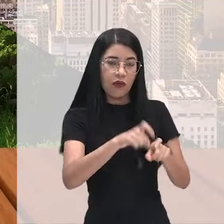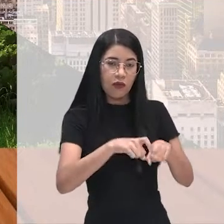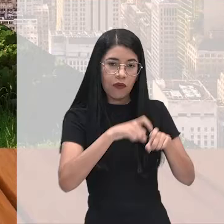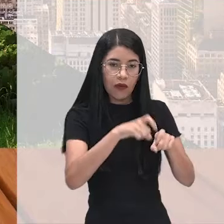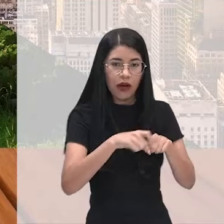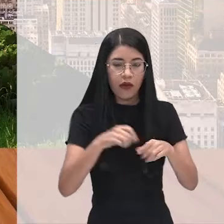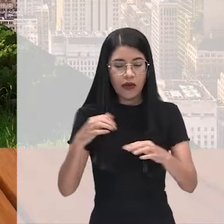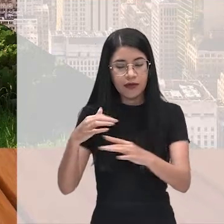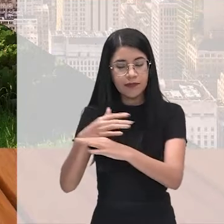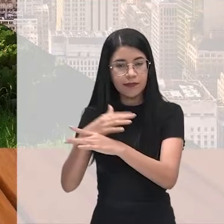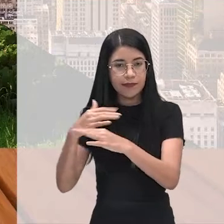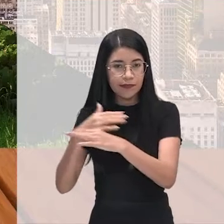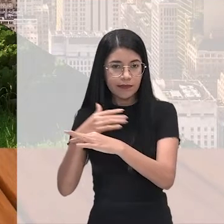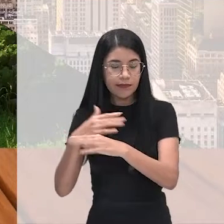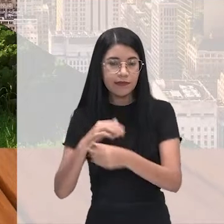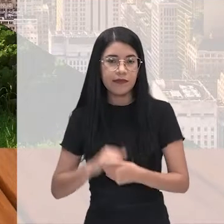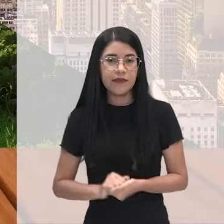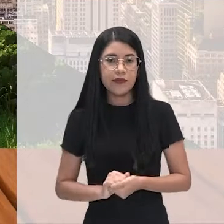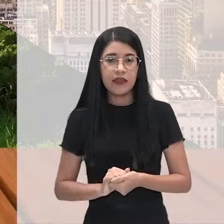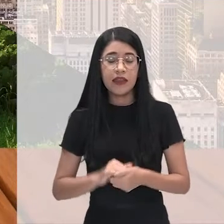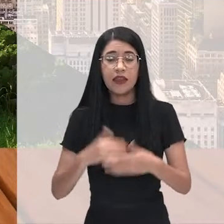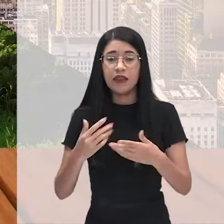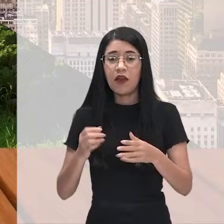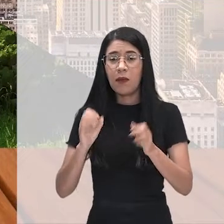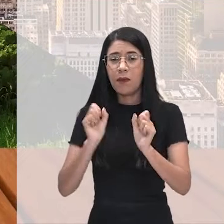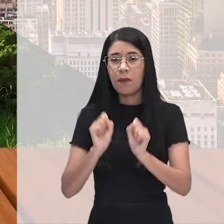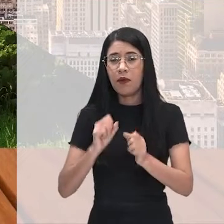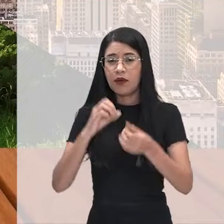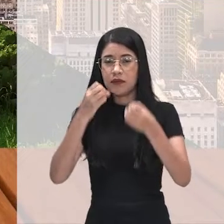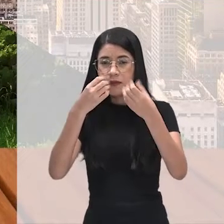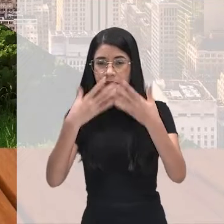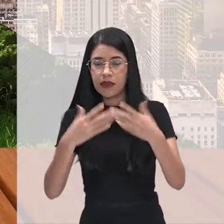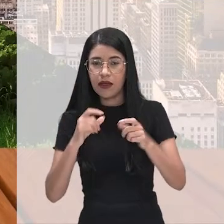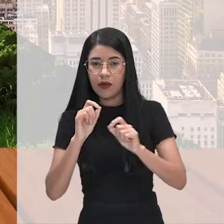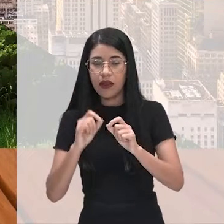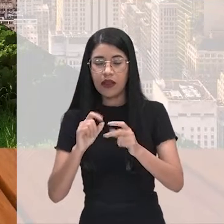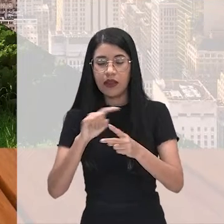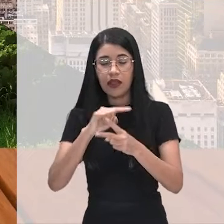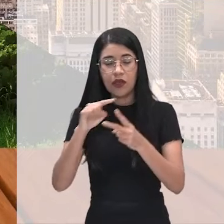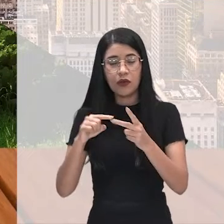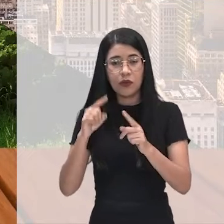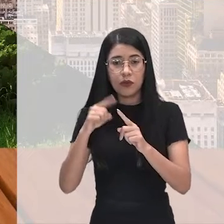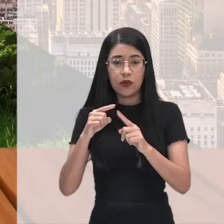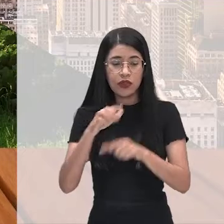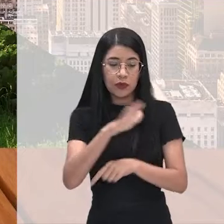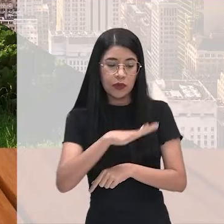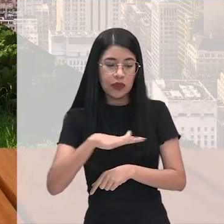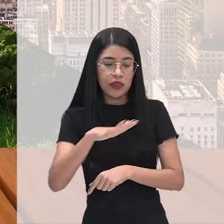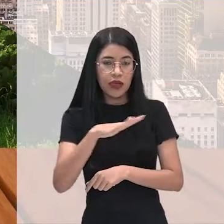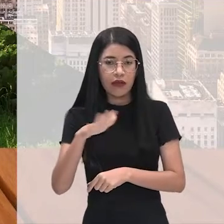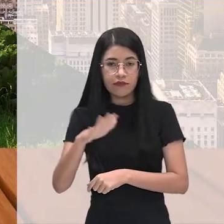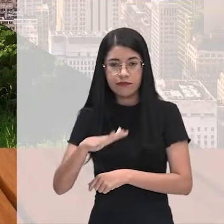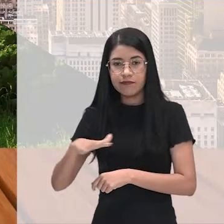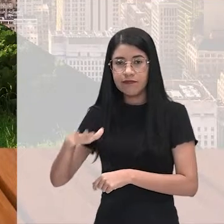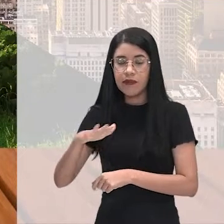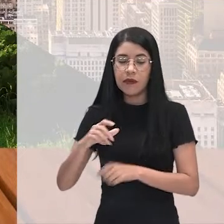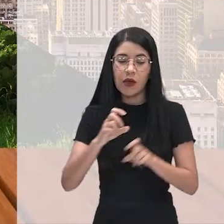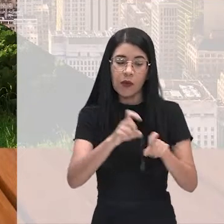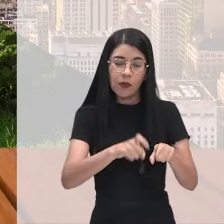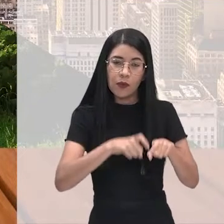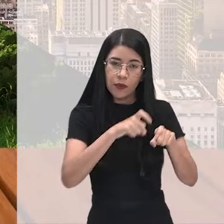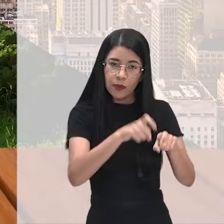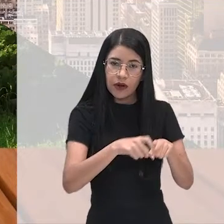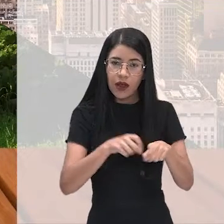urbano. Portanto, a gente pode dizer que o trabalho produz dois espaços distintos, o rural e também